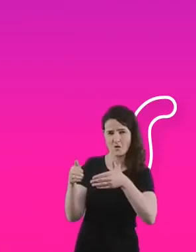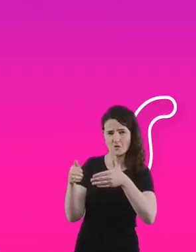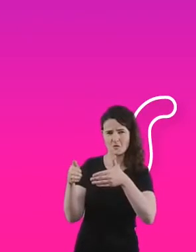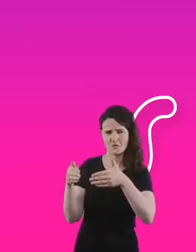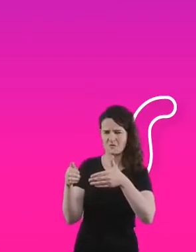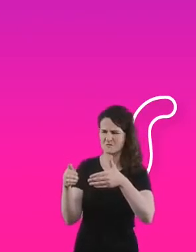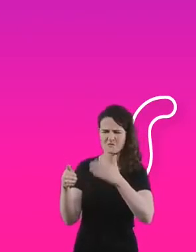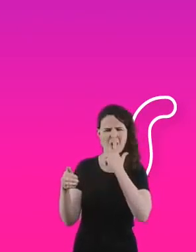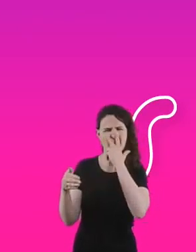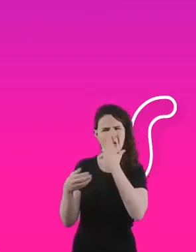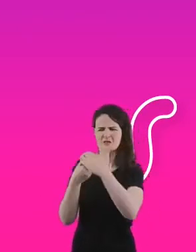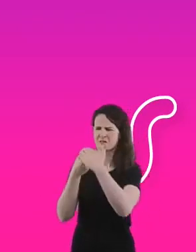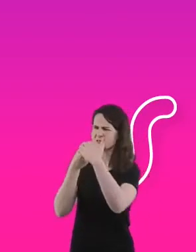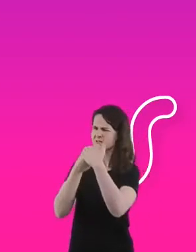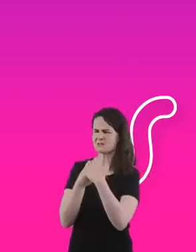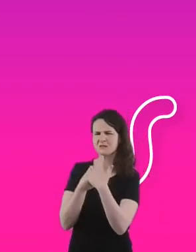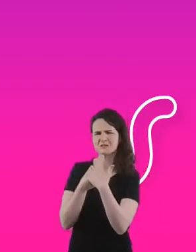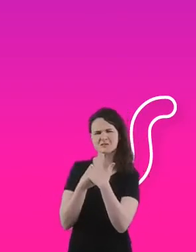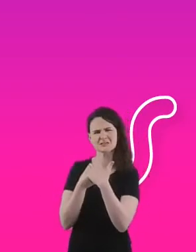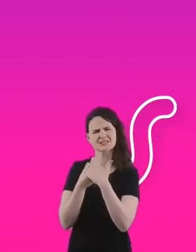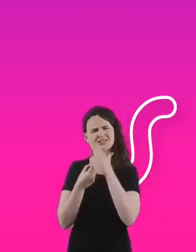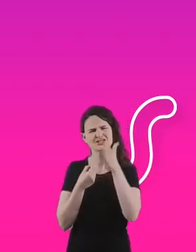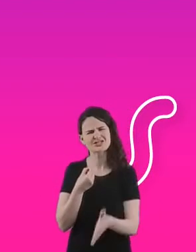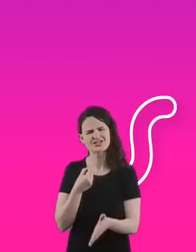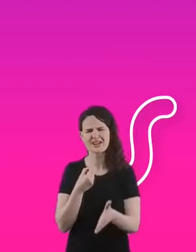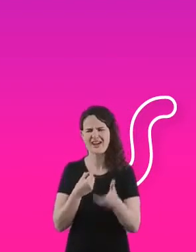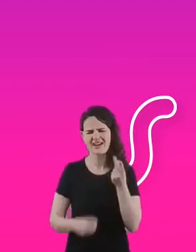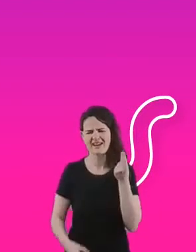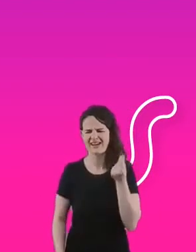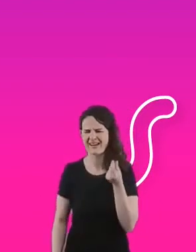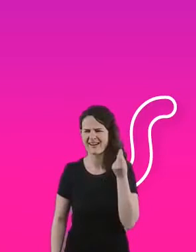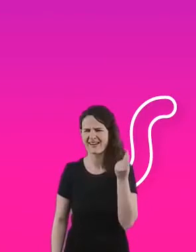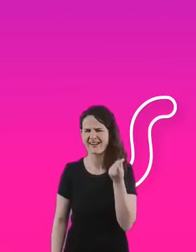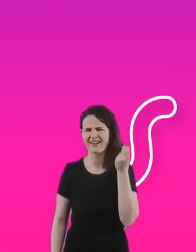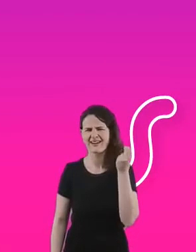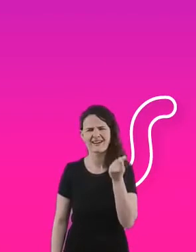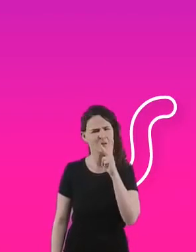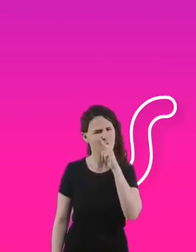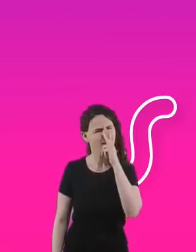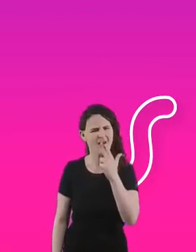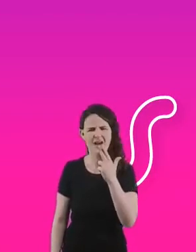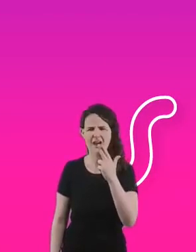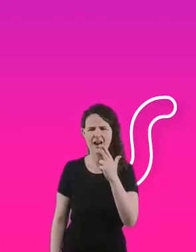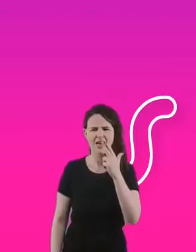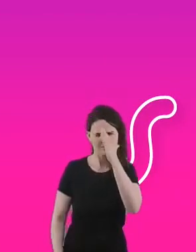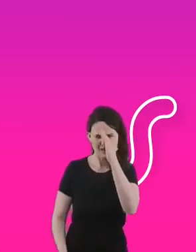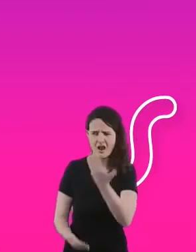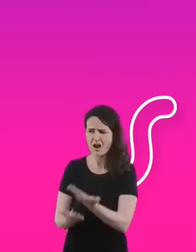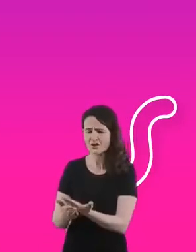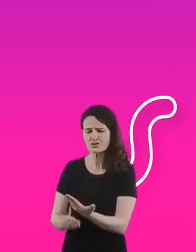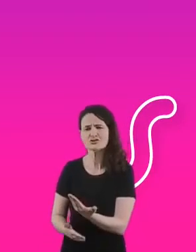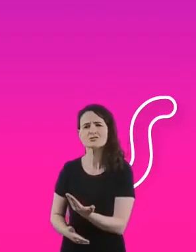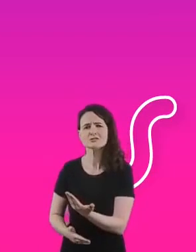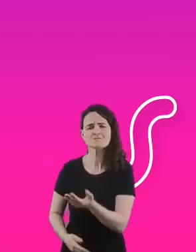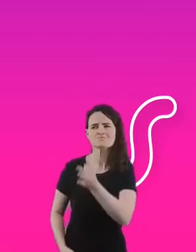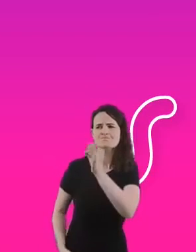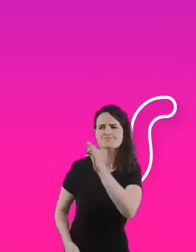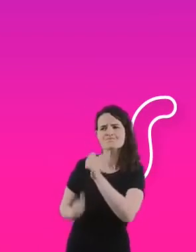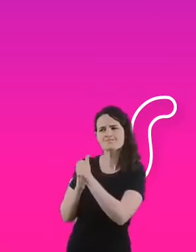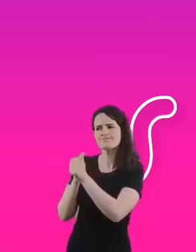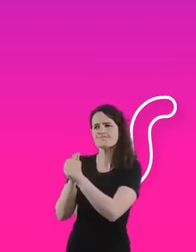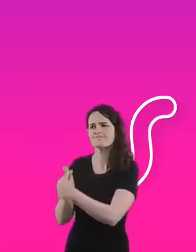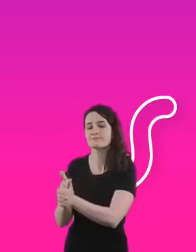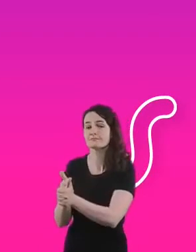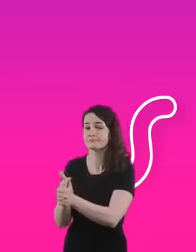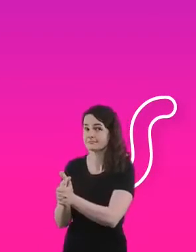e colonizadora, parece, né, e soa para nós como a única verdade e o único caminho, né? E eu costumo dizer que